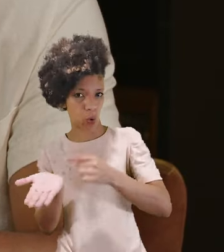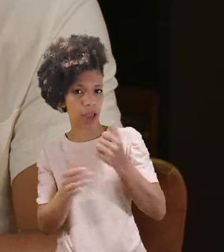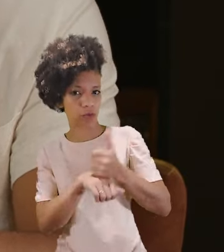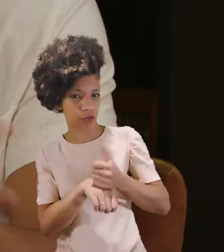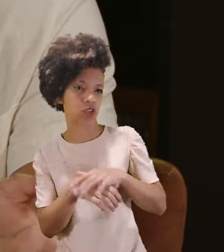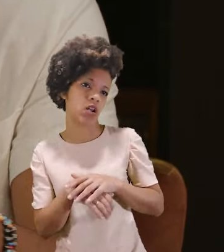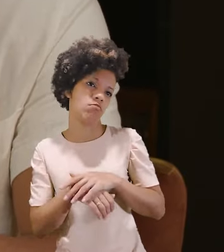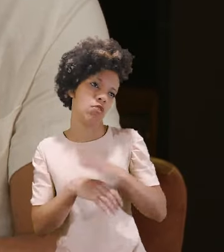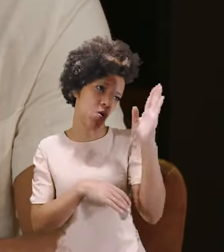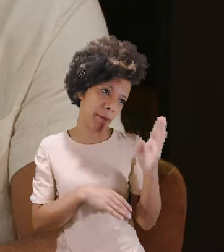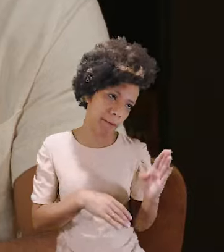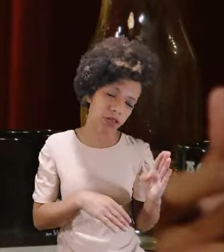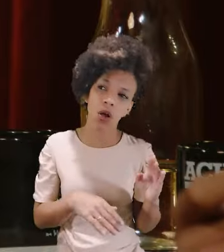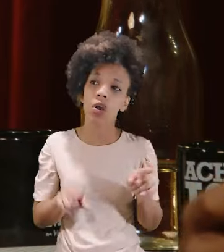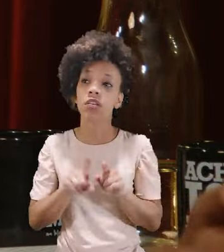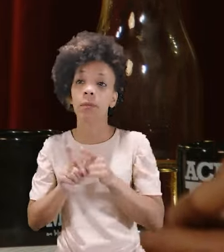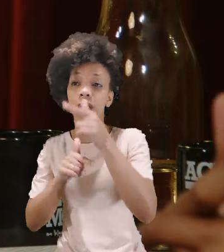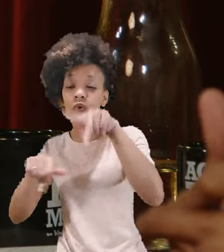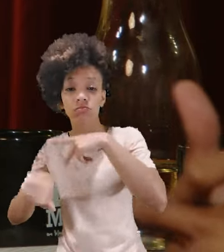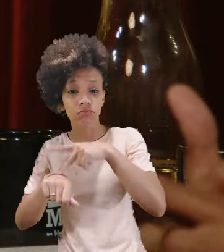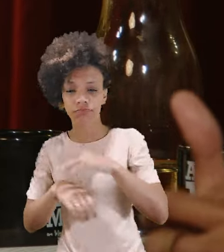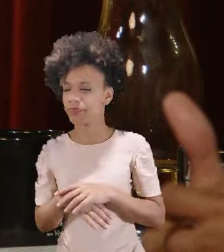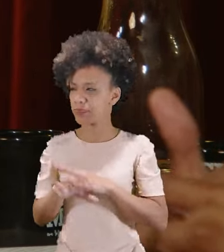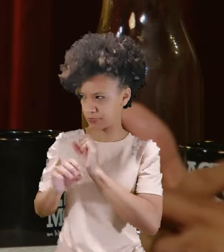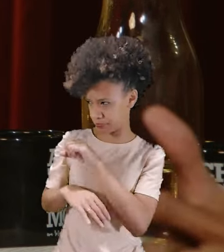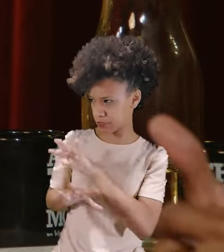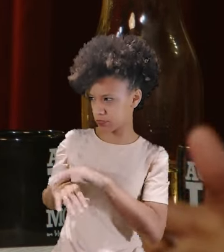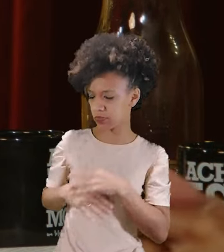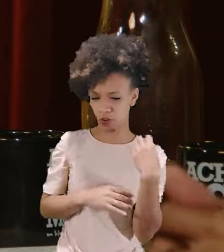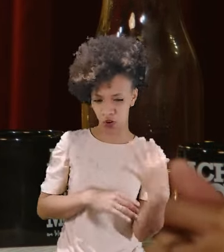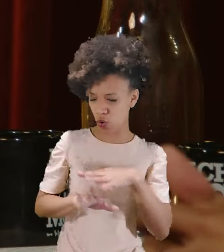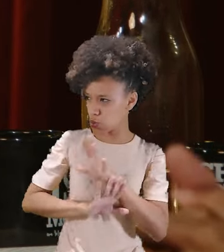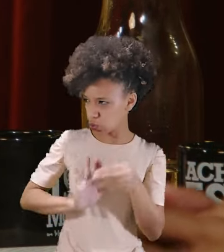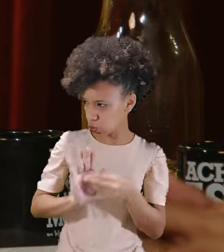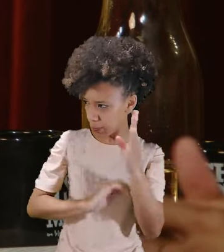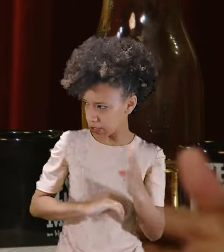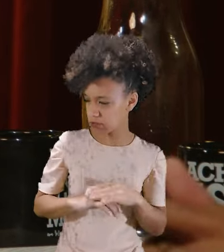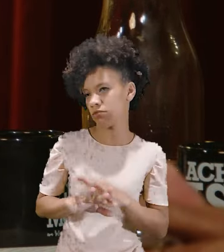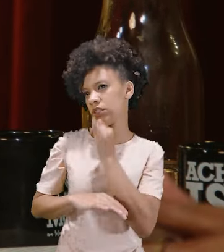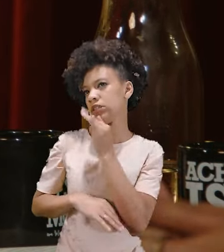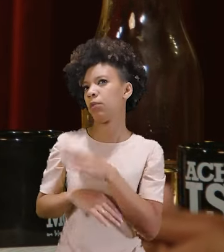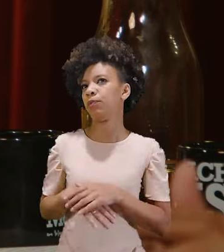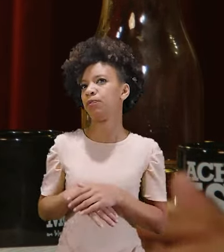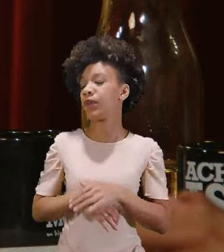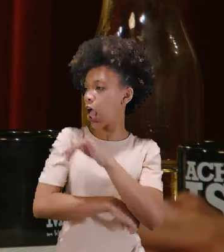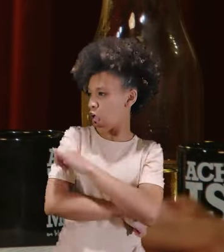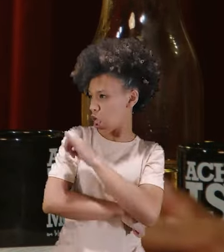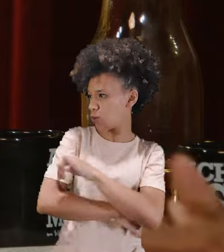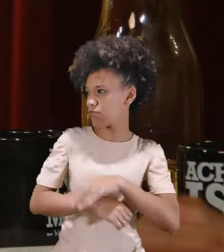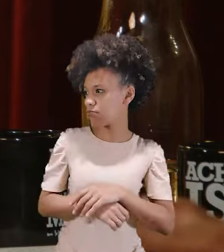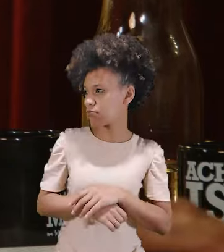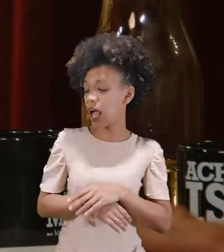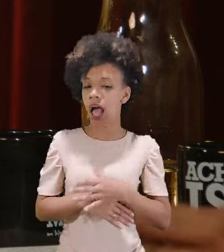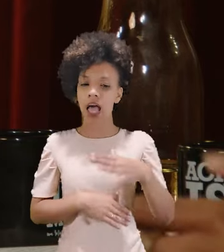de profissional que internacional da Vale no mundo tá você como viajou o Brasil inteiro portos e portas você tem exemplo Rio